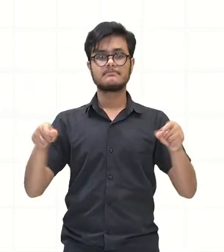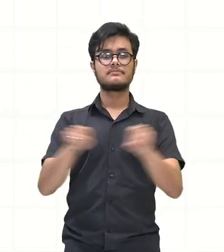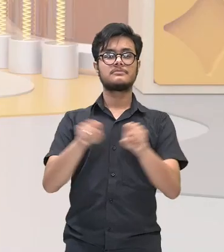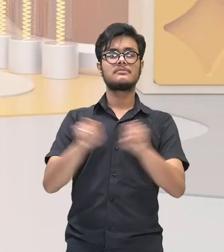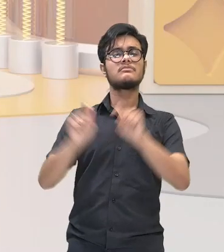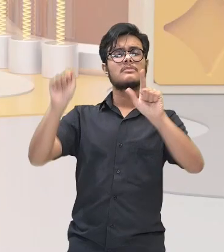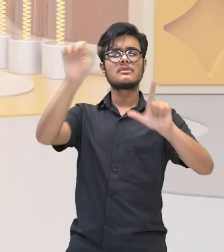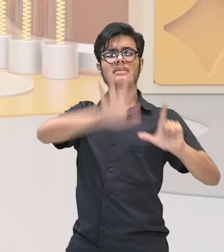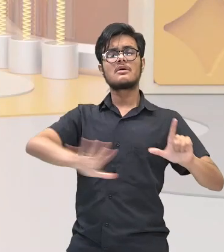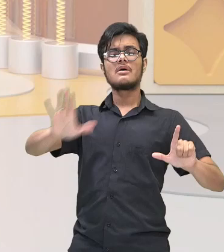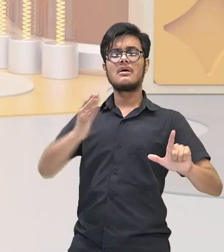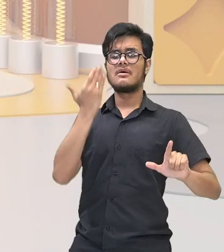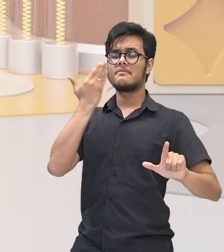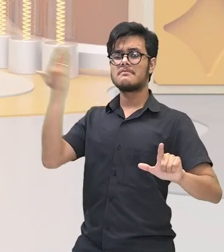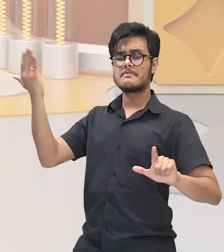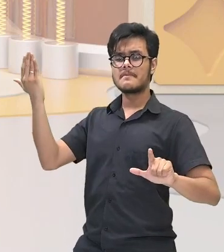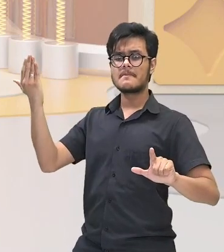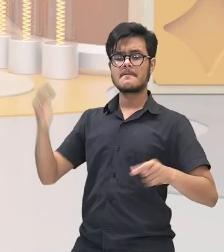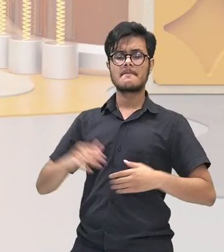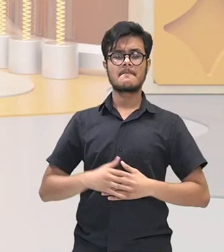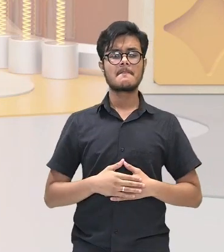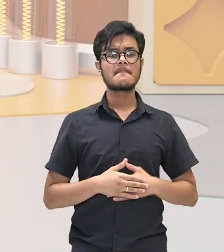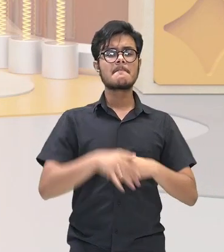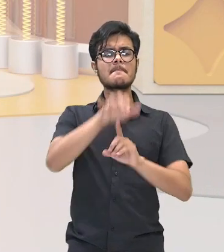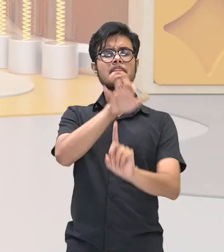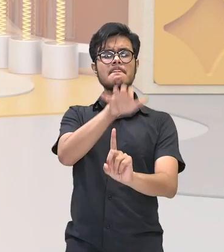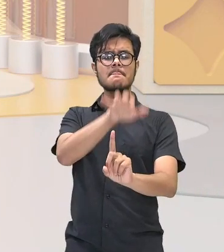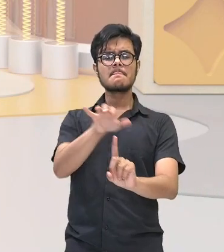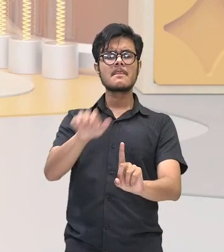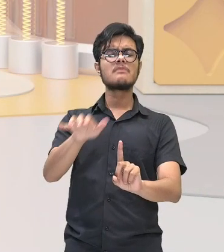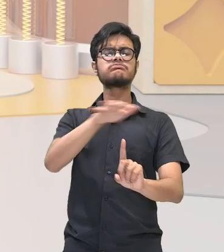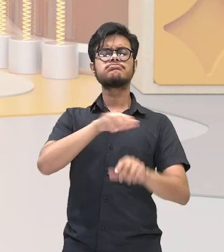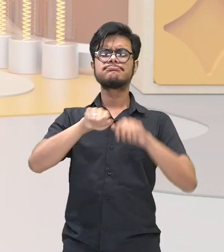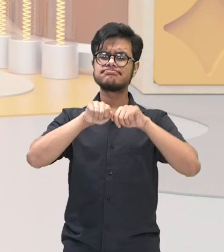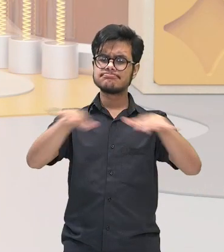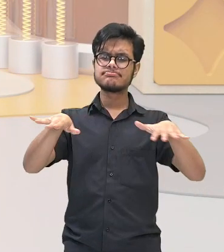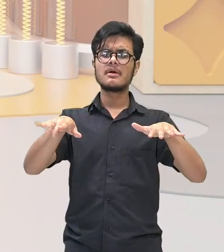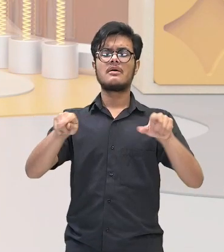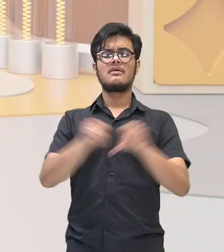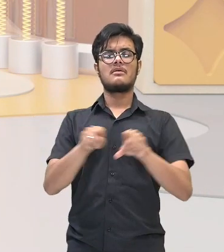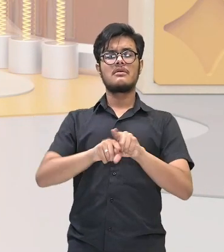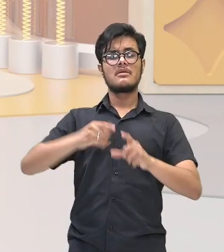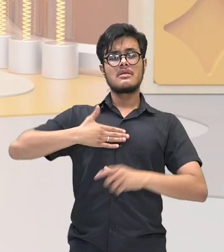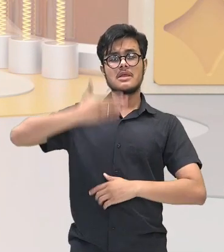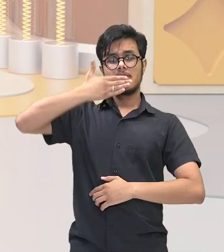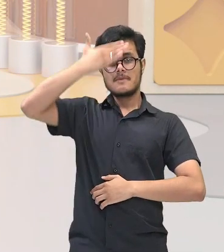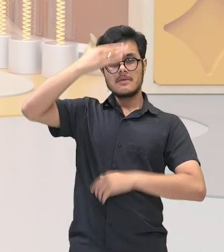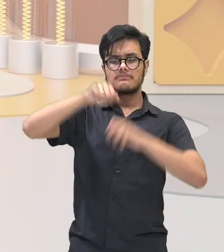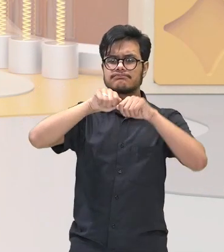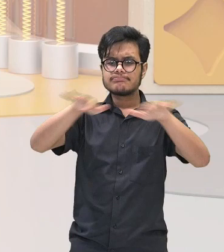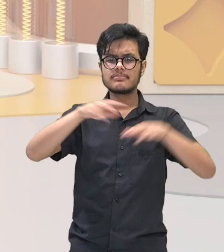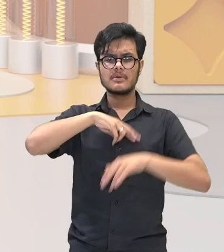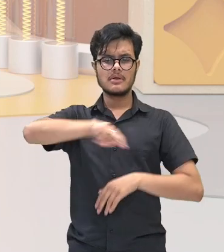nesse mapa que quem vai contribuir bastante para essa difusão do